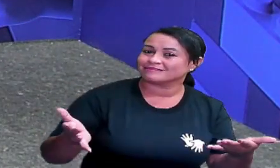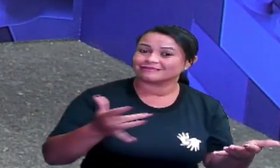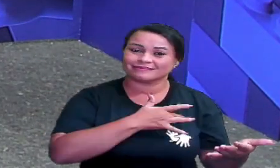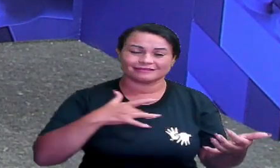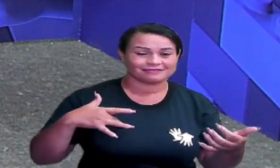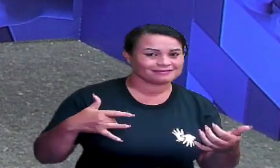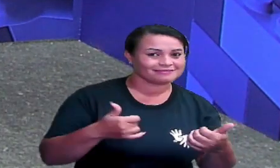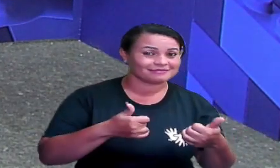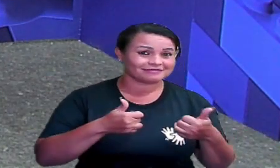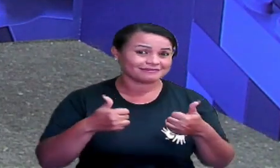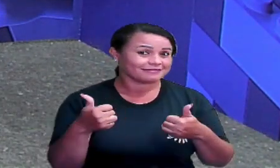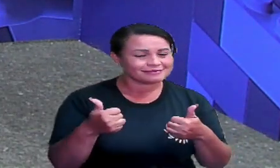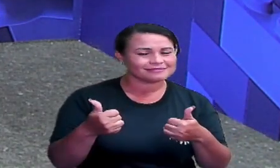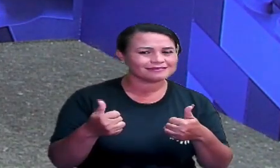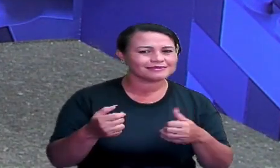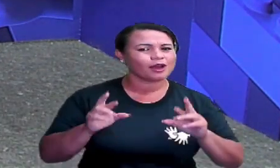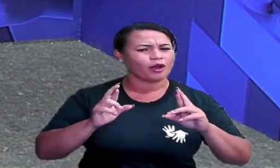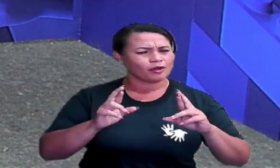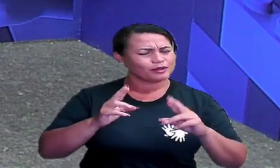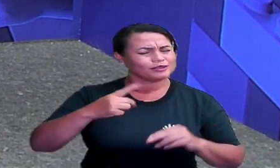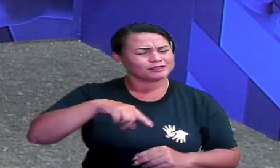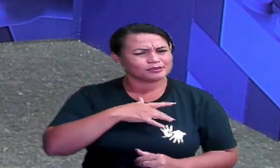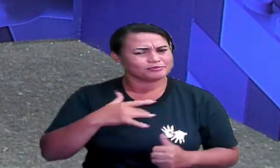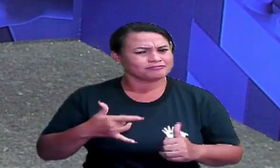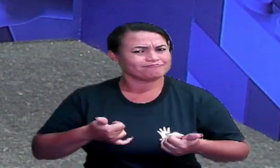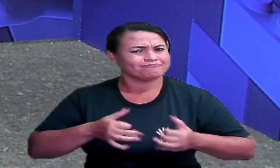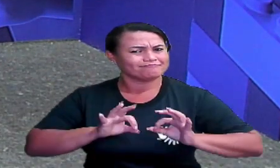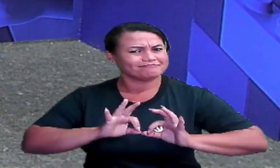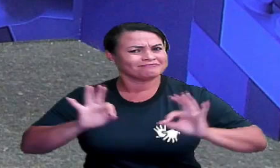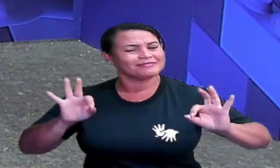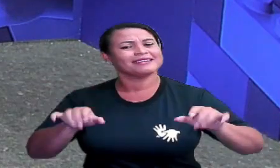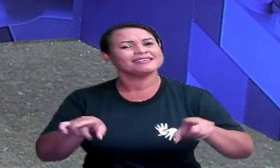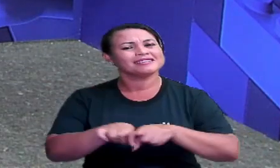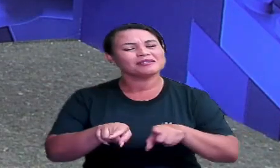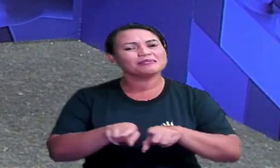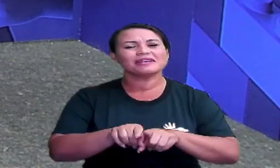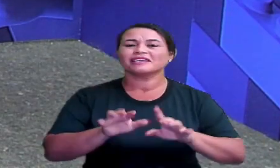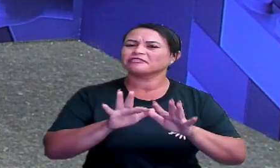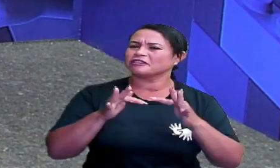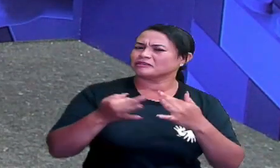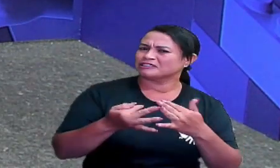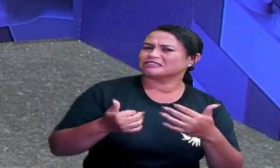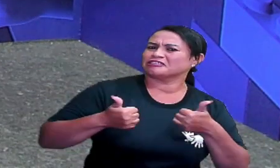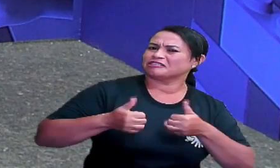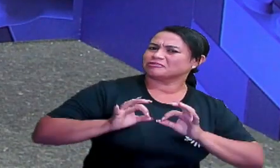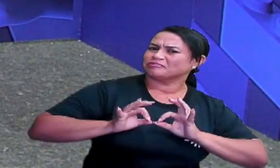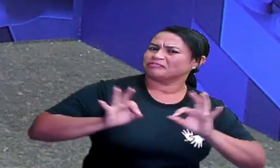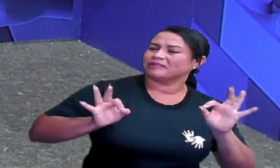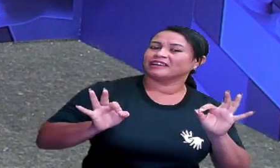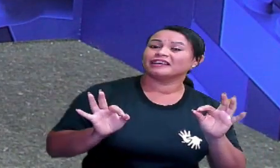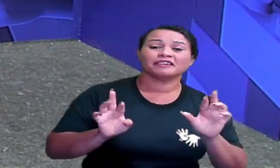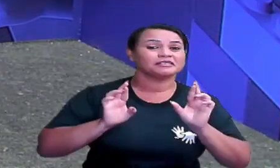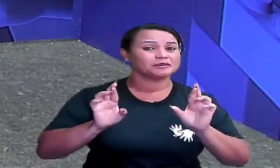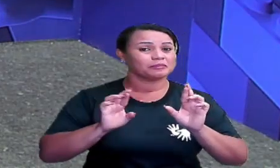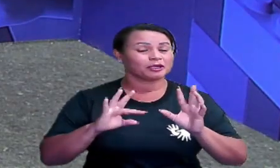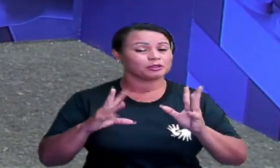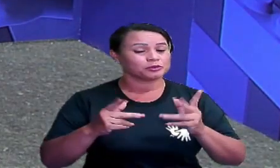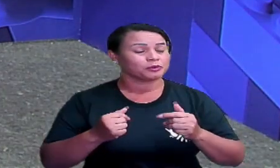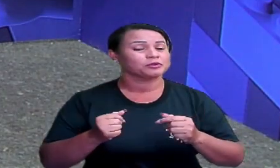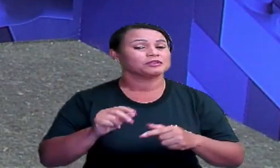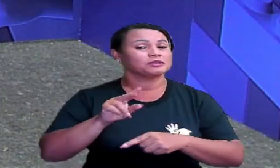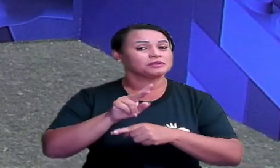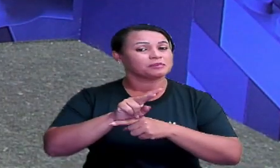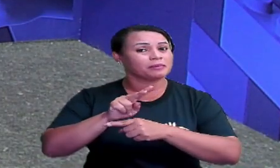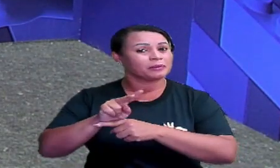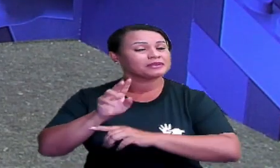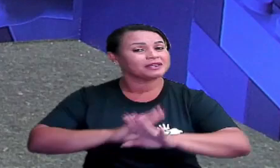é que vocês estão? Eu espero que vocês estejam bem, que os familiares de vocês estejam bem, espero que estejam se